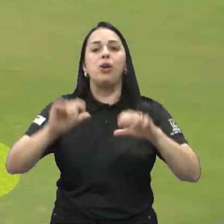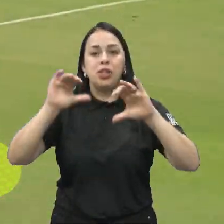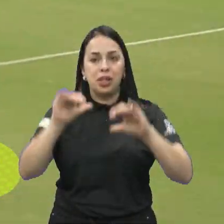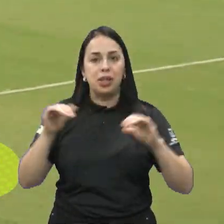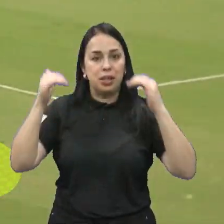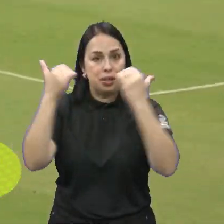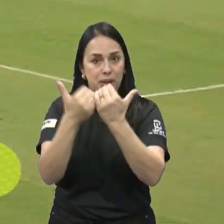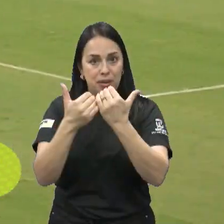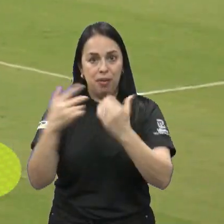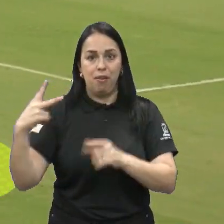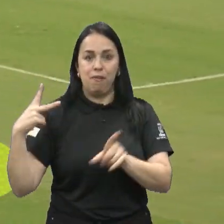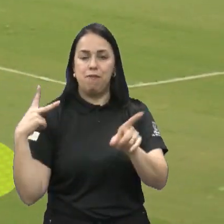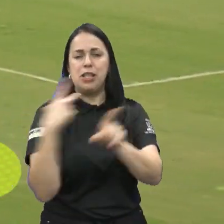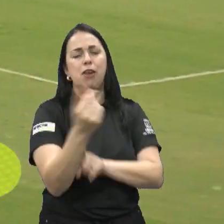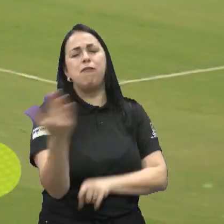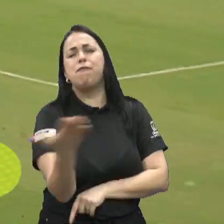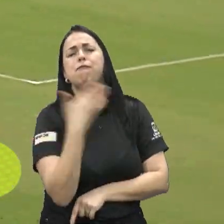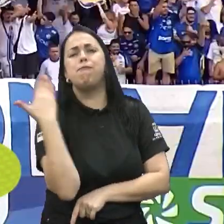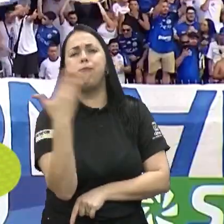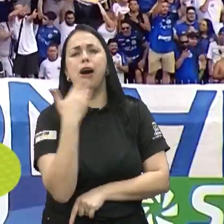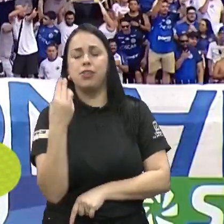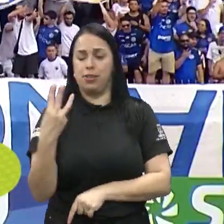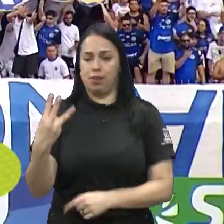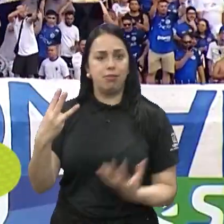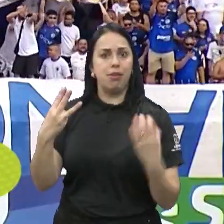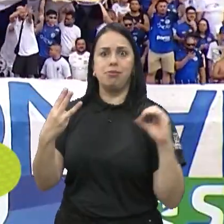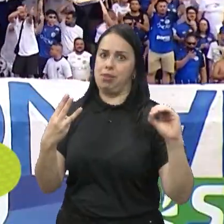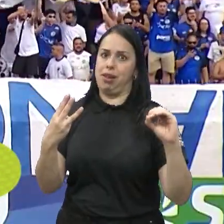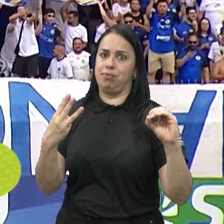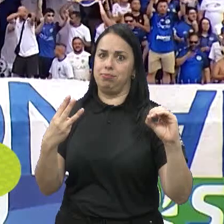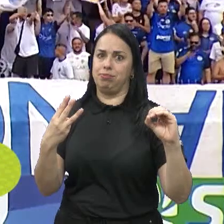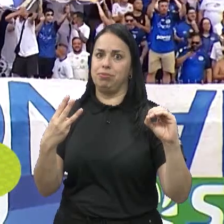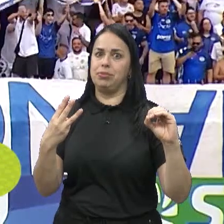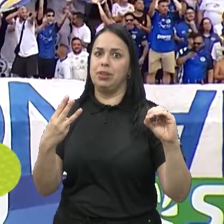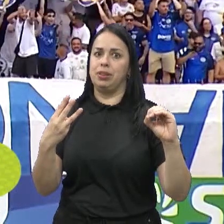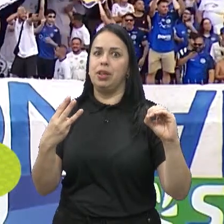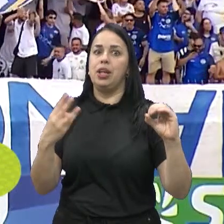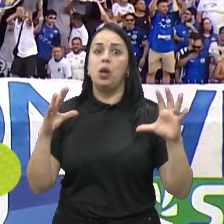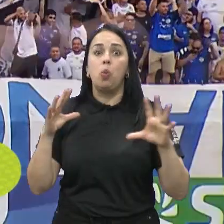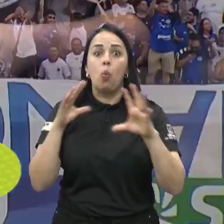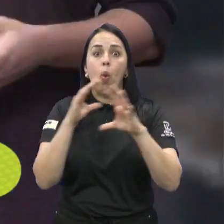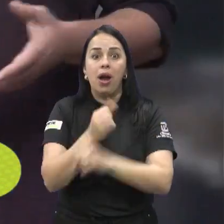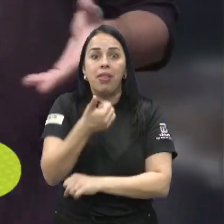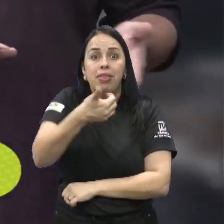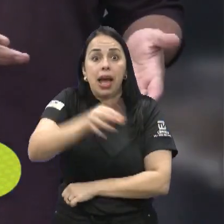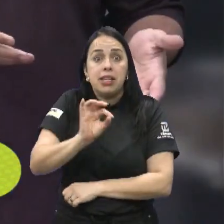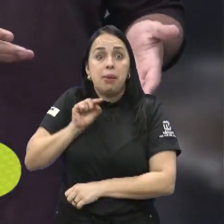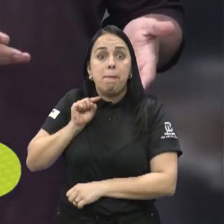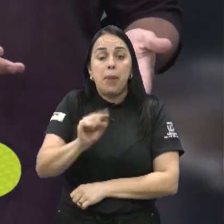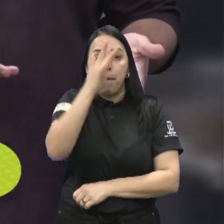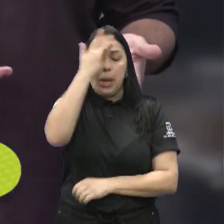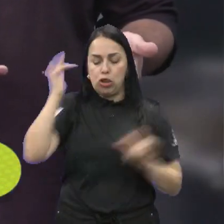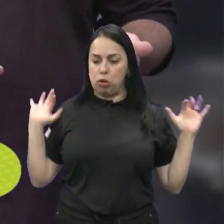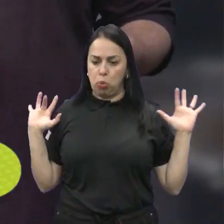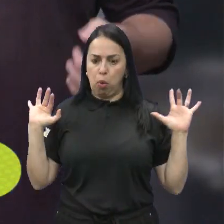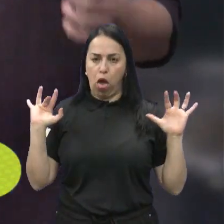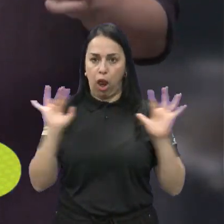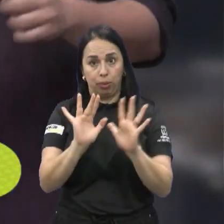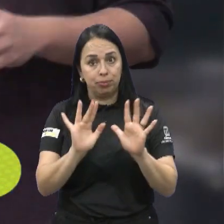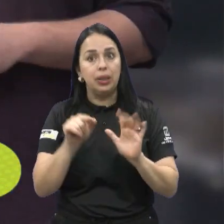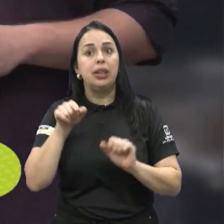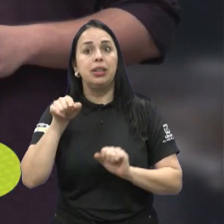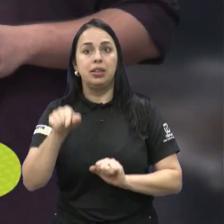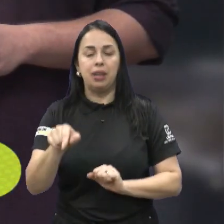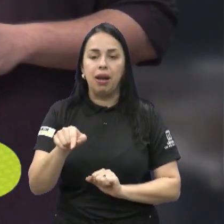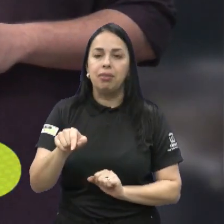José venceu com facilidade, 3-0 para a Águia, com quase 10 mil torcedores no estádio. E pelo que foi apresentado naquele jogo,